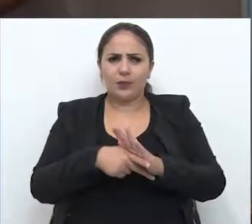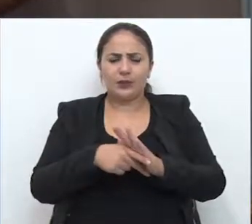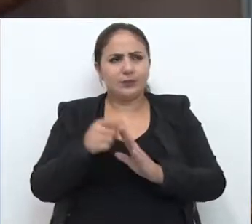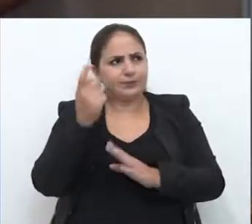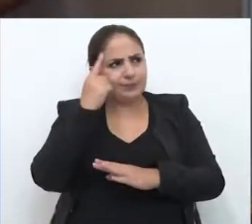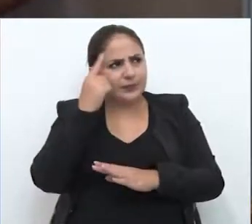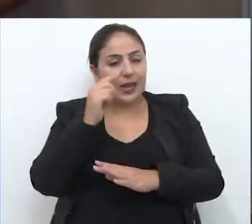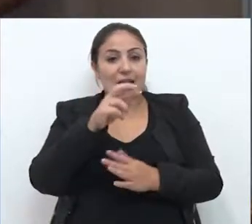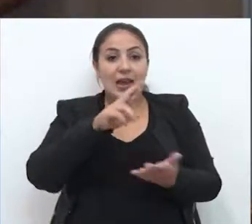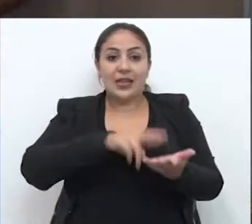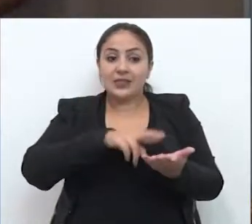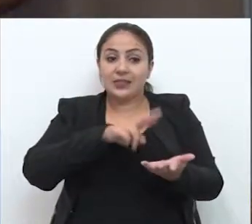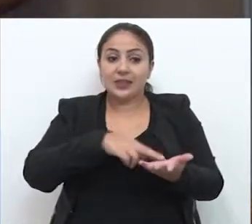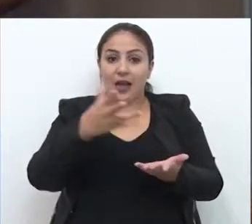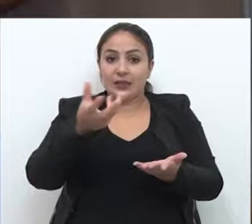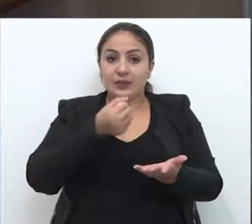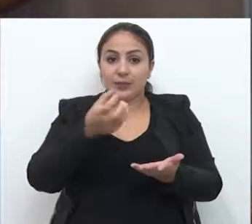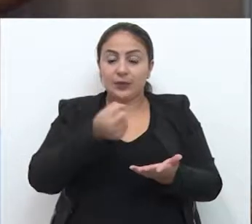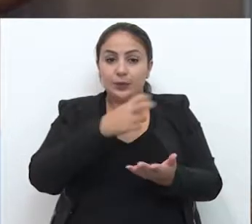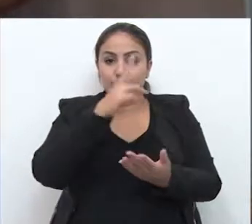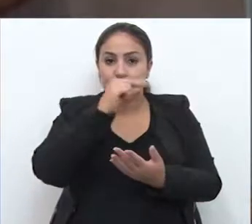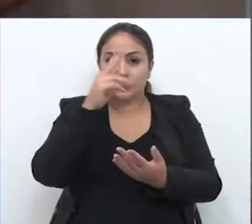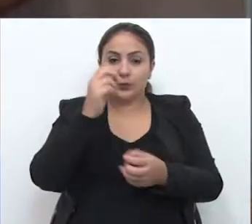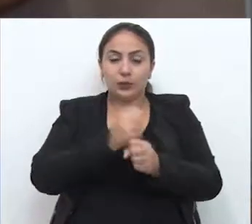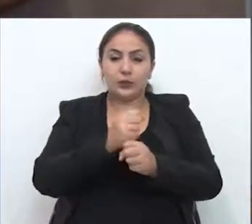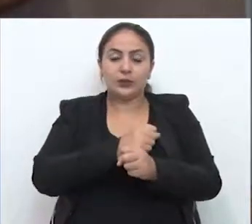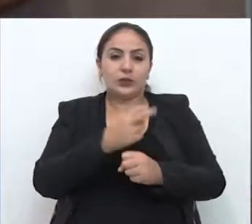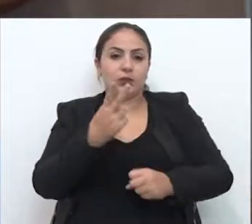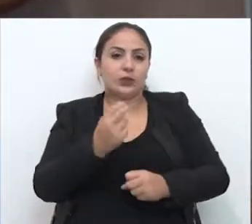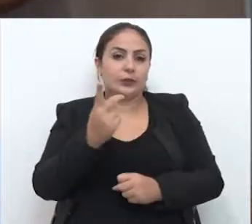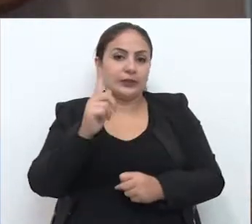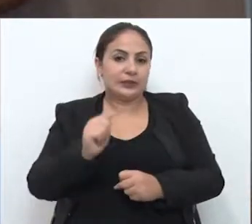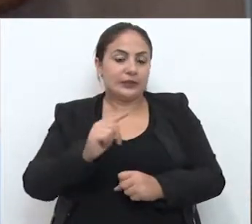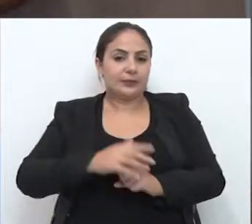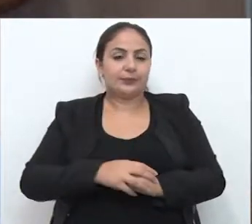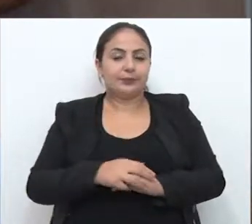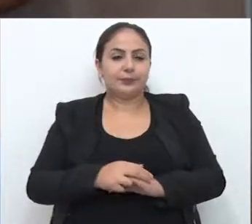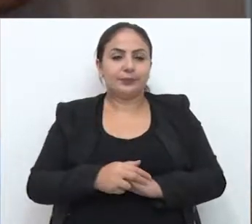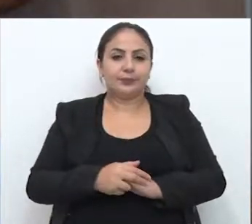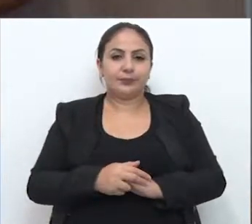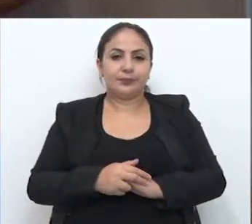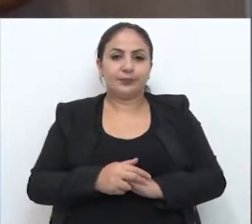da dedução da receita arrecadada pelo município em 2017,